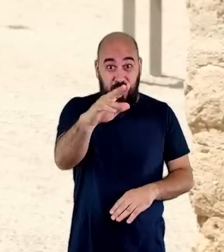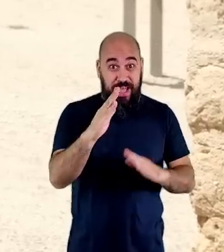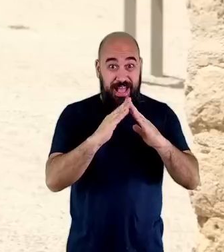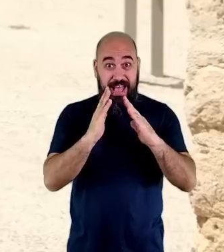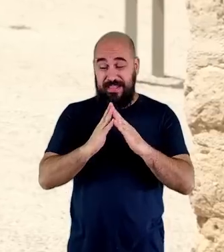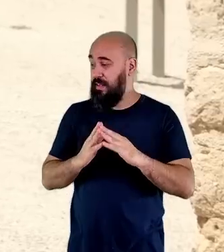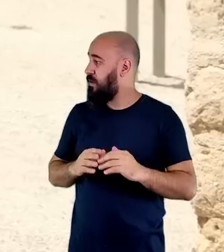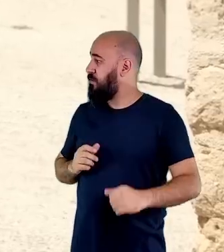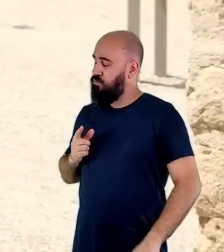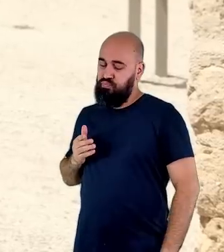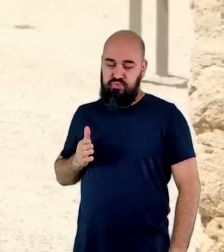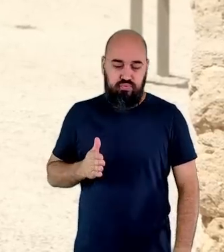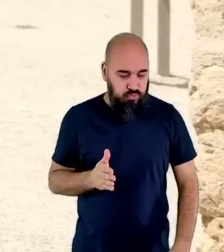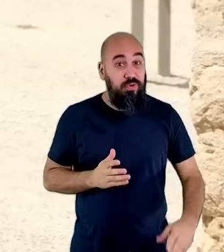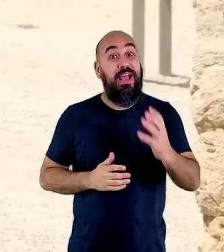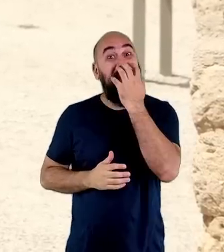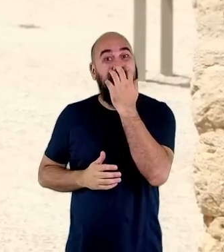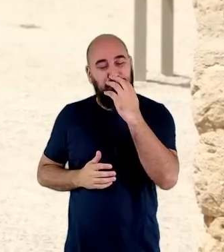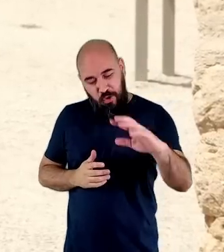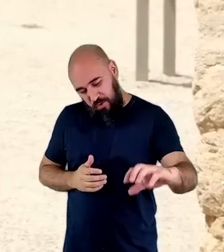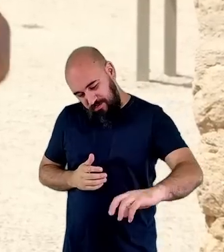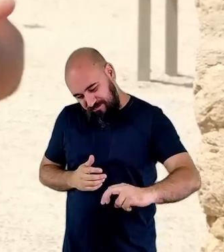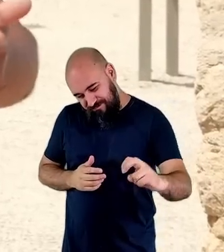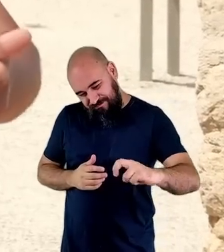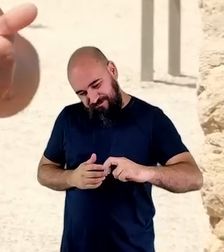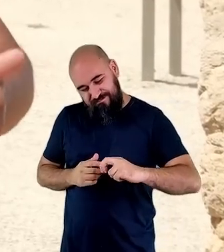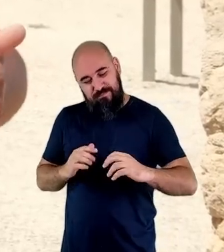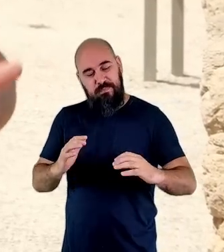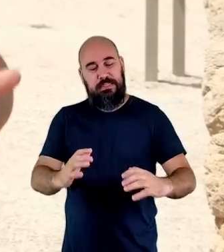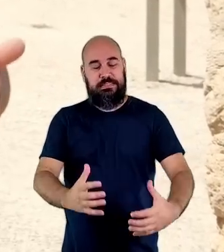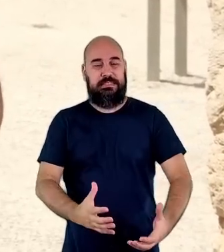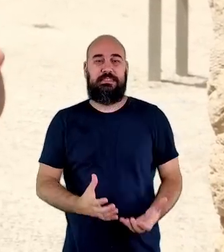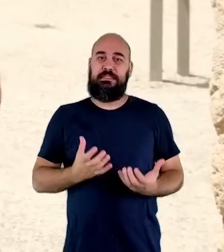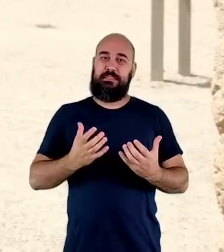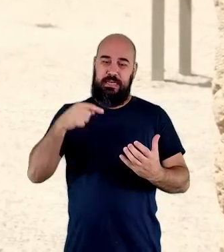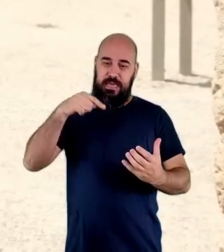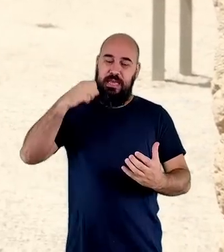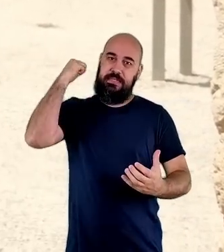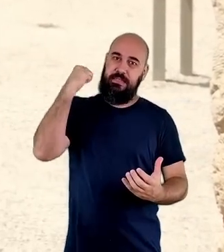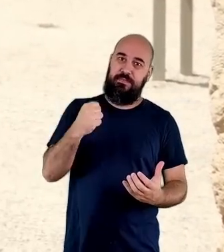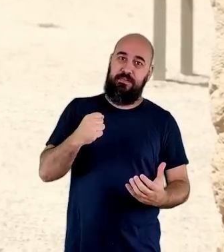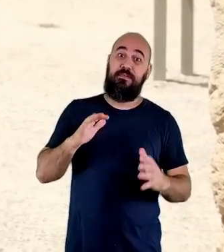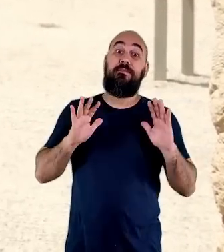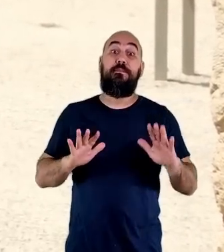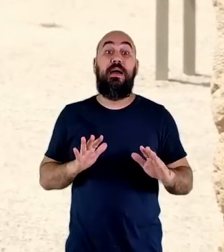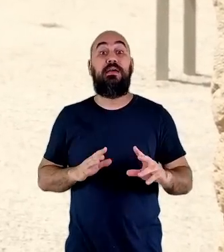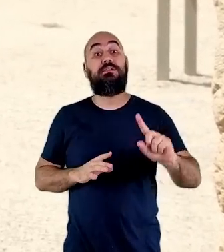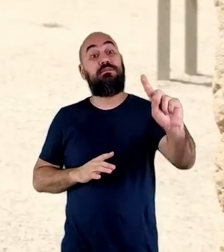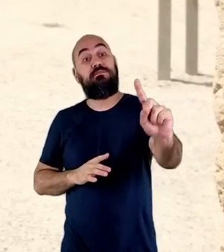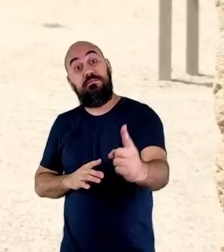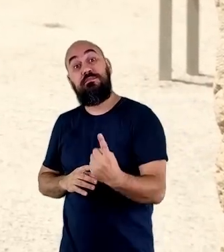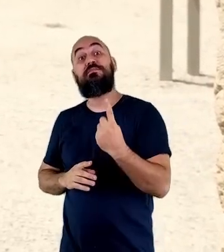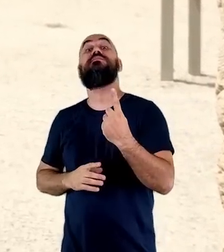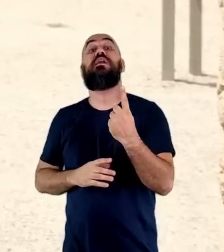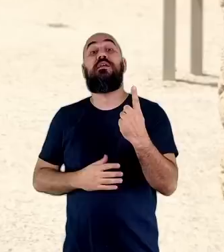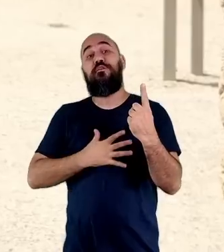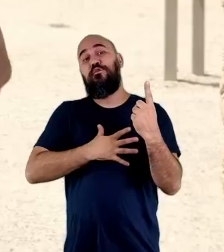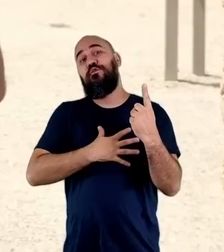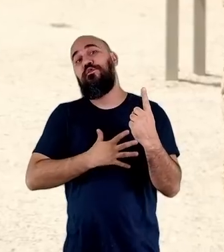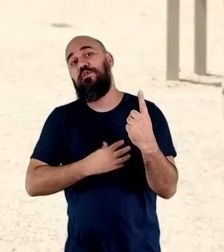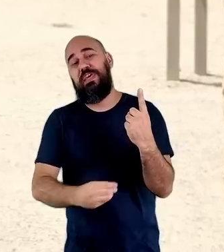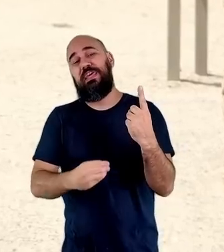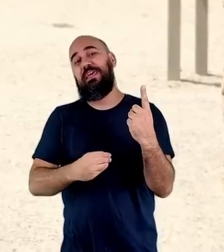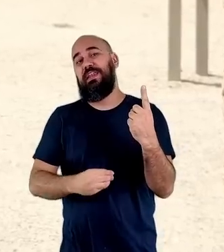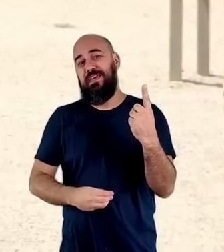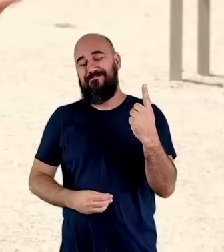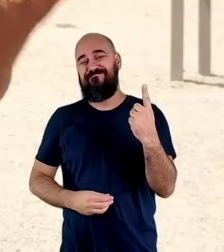Senhor. Só que, ao invés dos animais, quem saiu dançando para encontrar-se com seu pai foi a própria filha, a filha